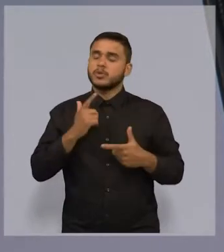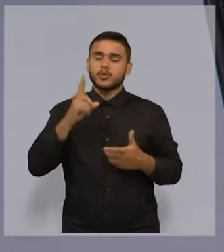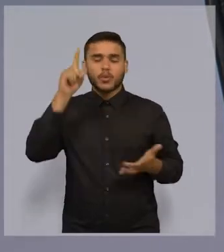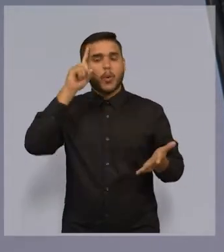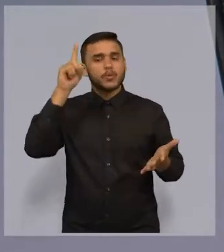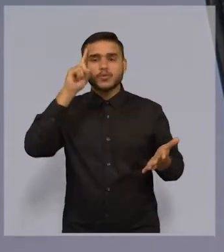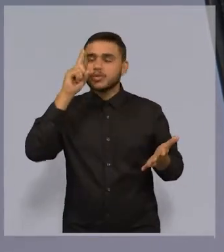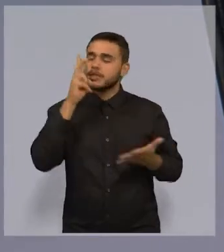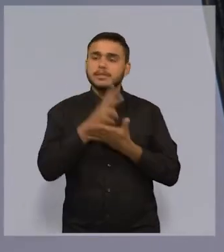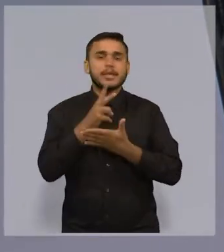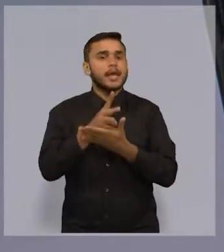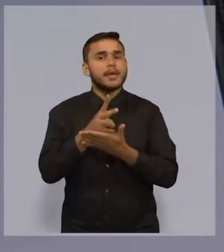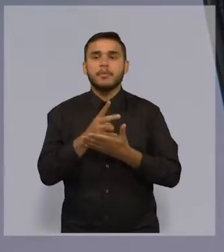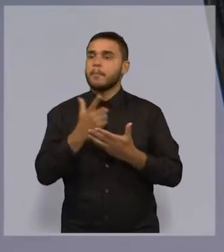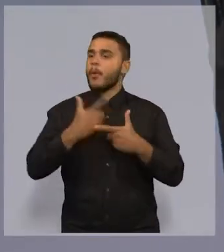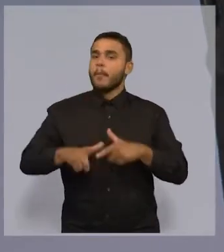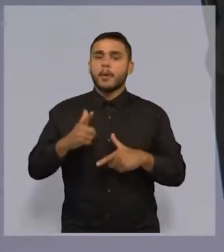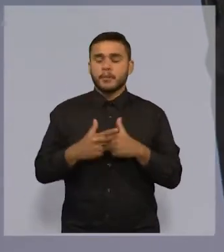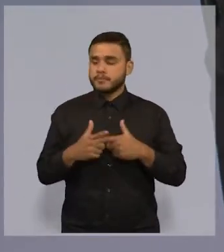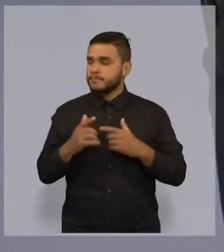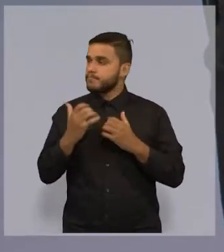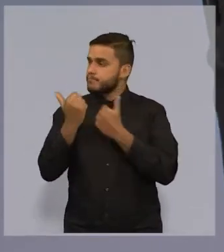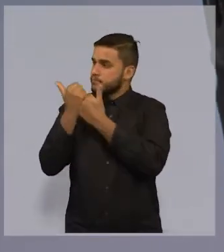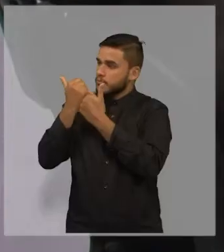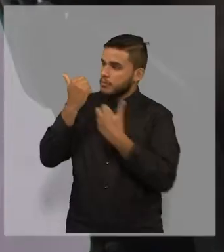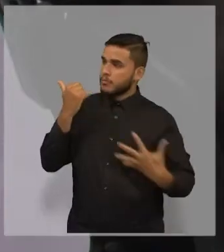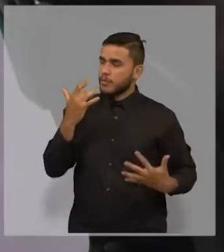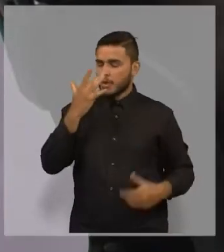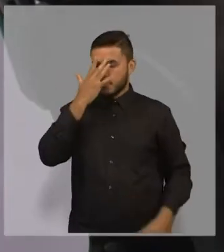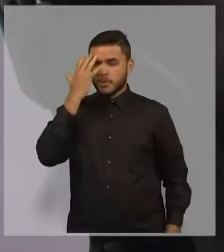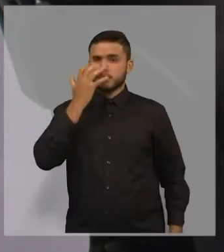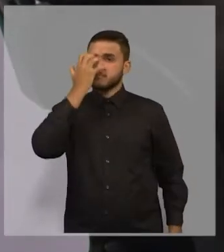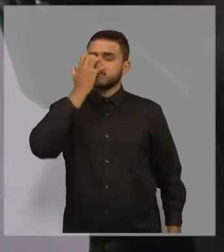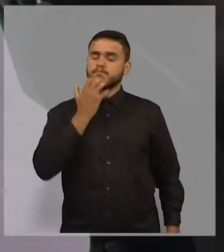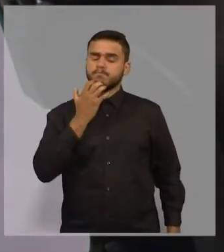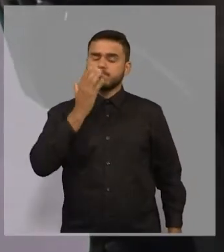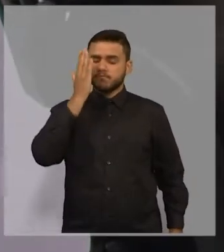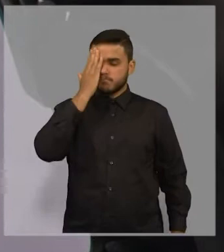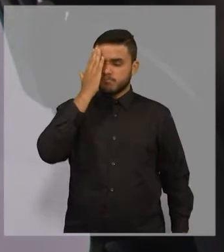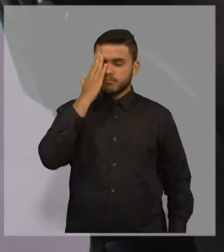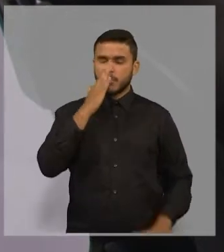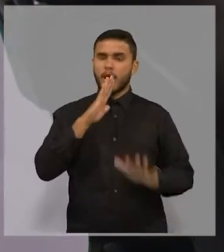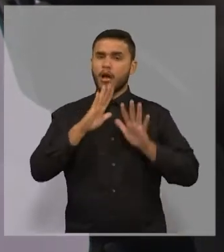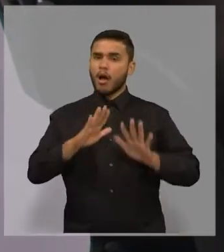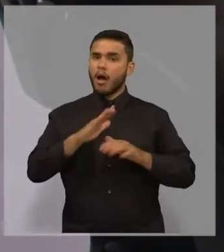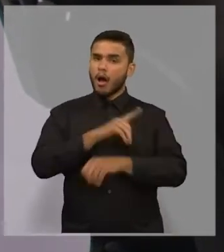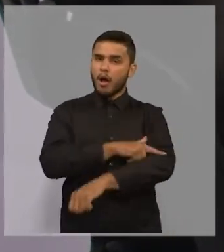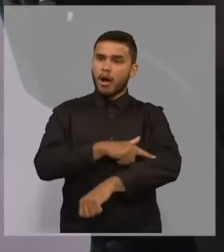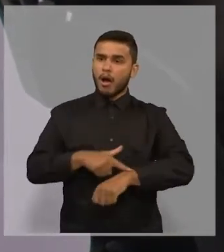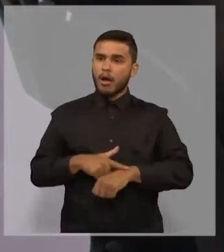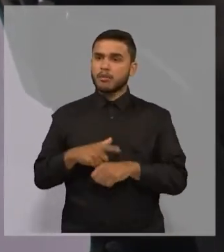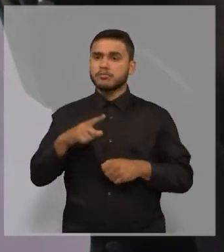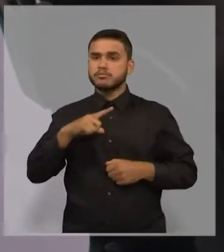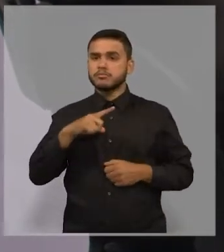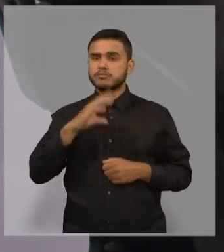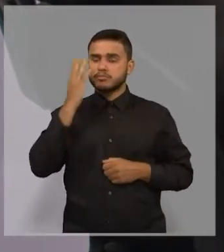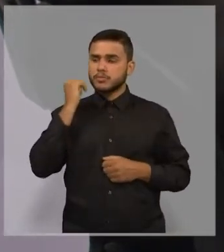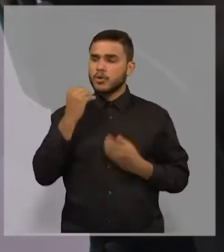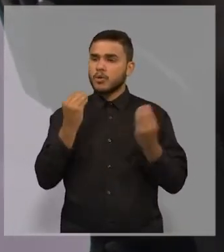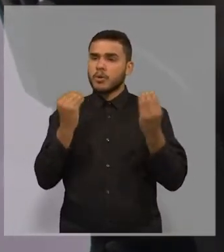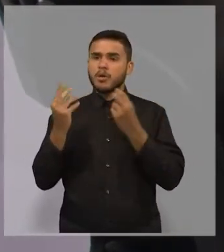E nessa área de governança, todo dia é um problema. Então você tem que se acercar de pessoas equilibradas, pessoas sérias,